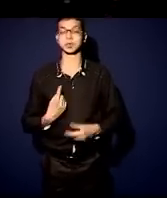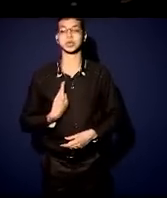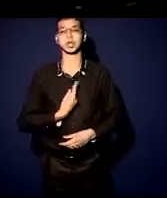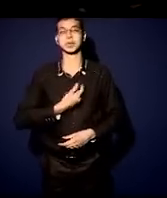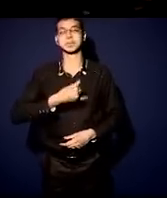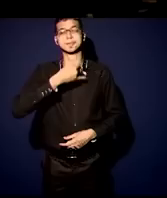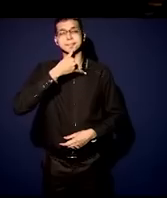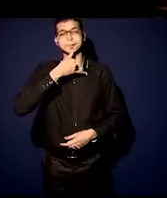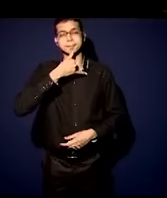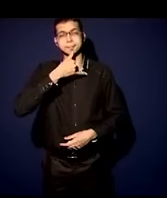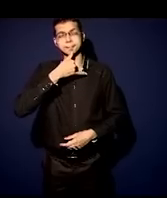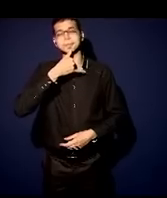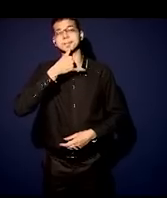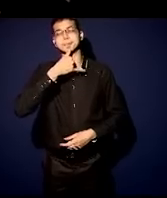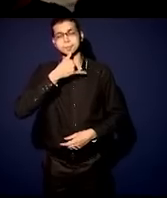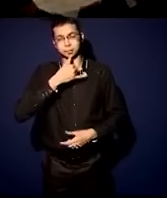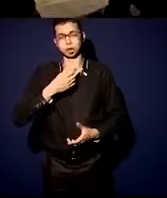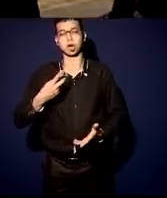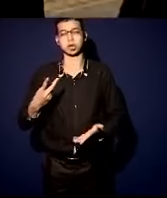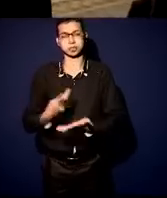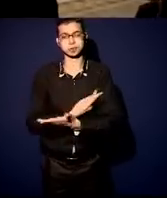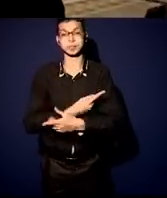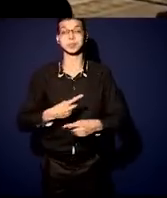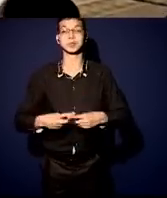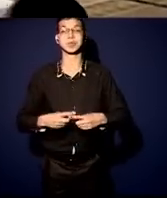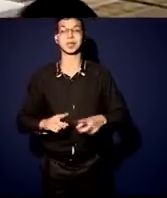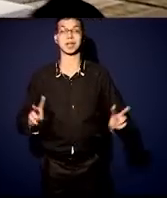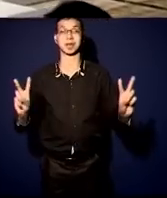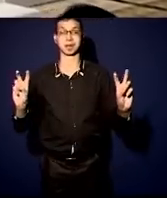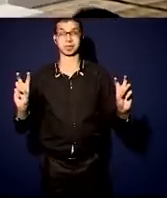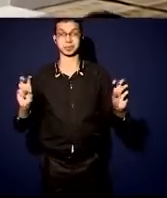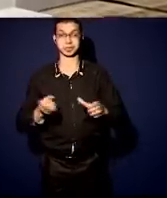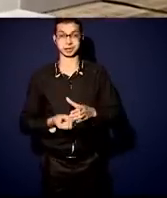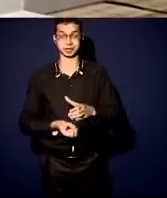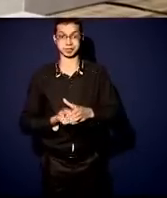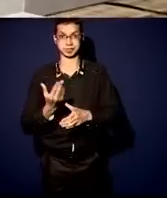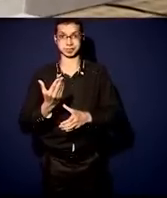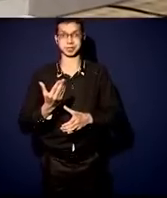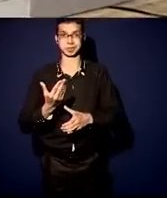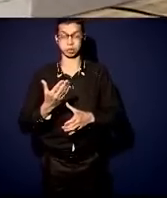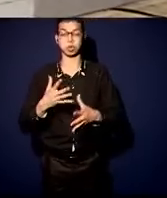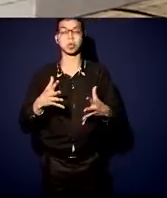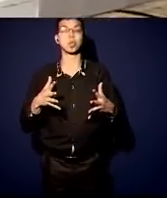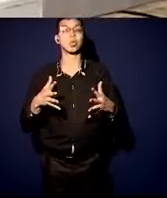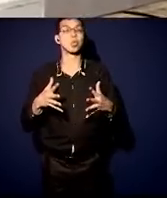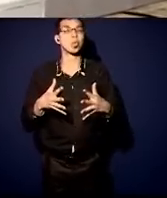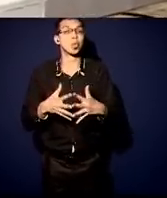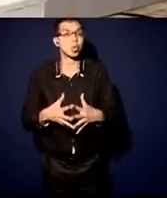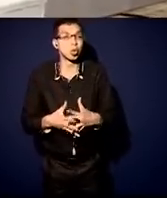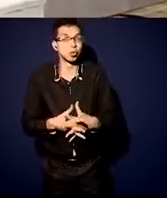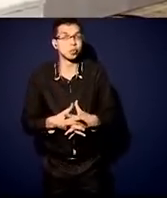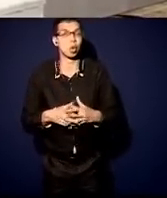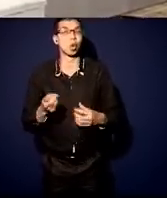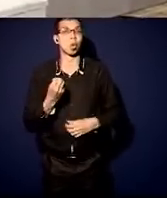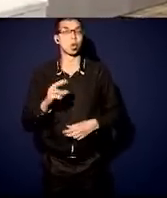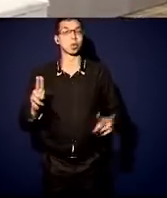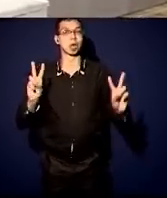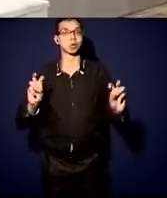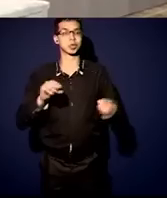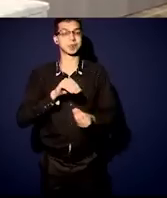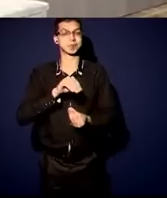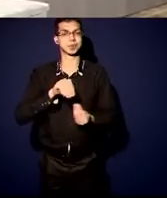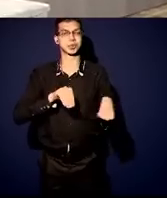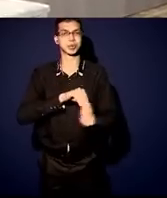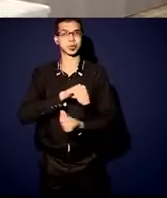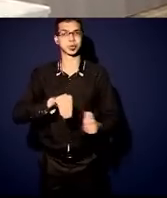nós tivemos aqui é que esse assunto surgiu combinado ou confundido ou mesclado com